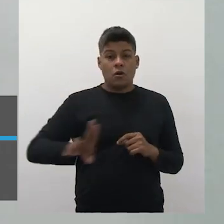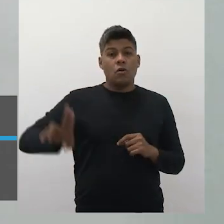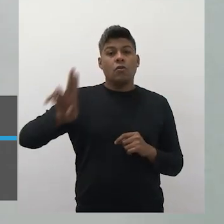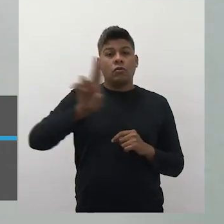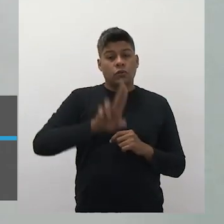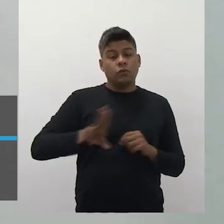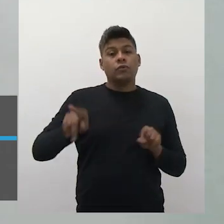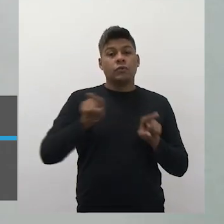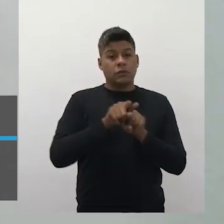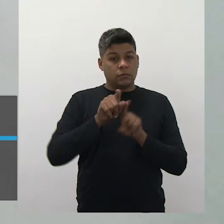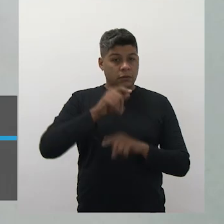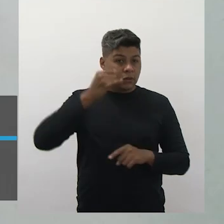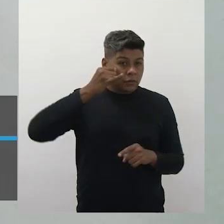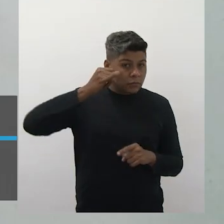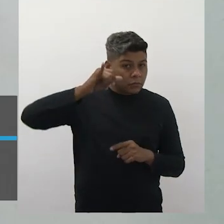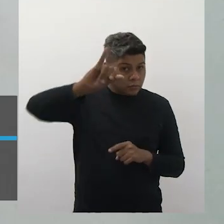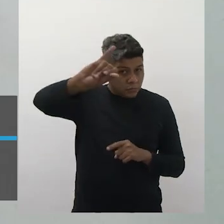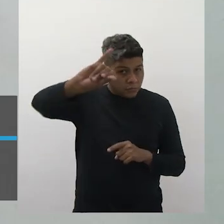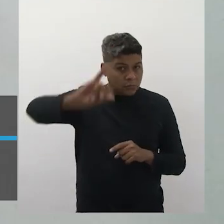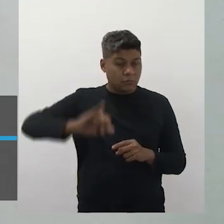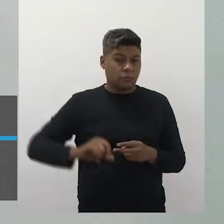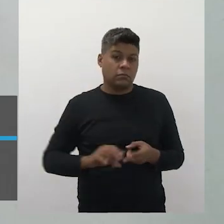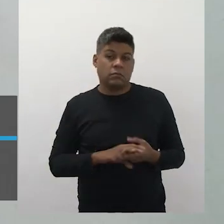e preservação.